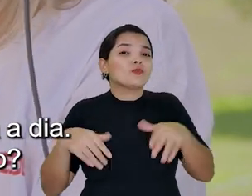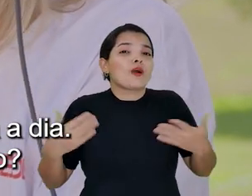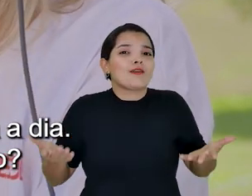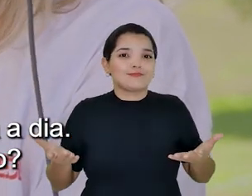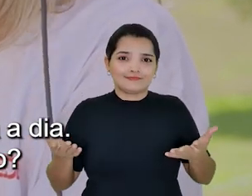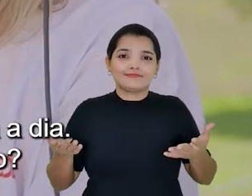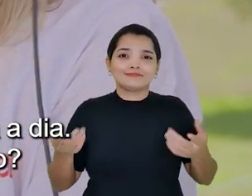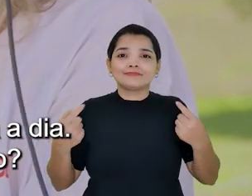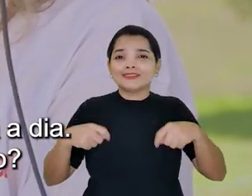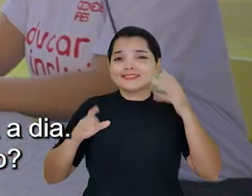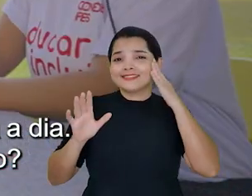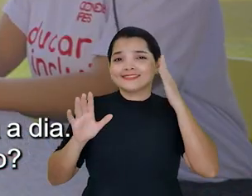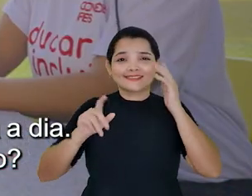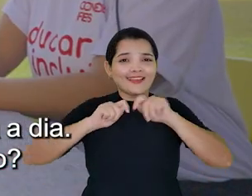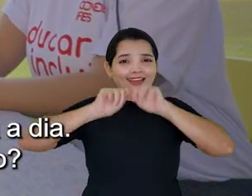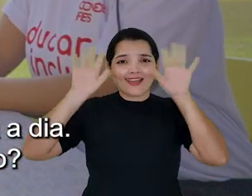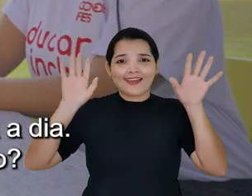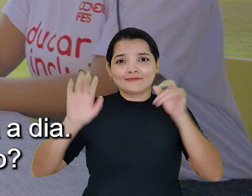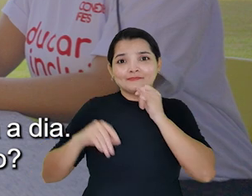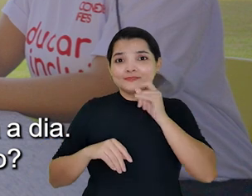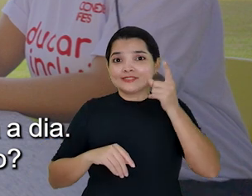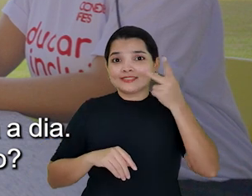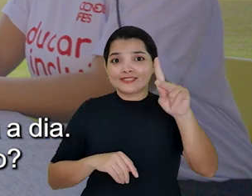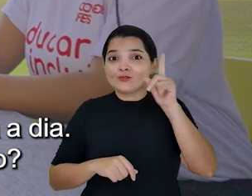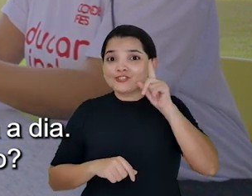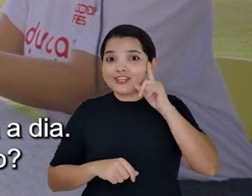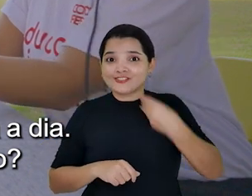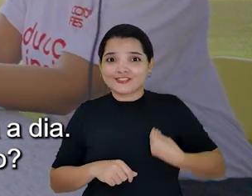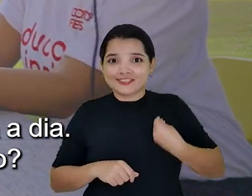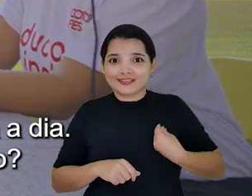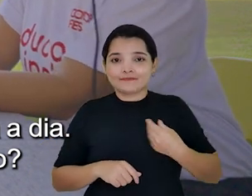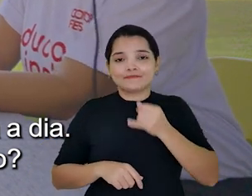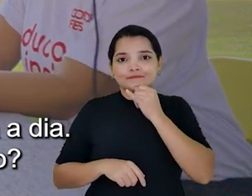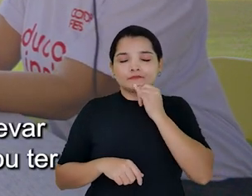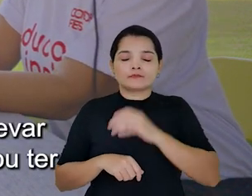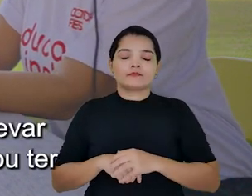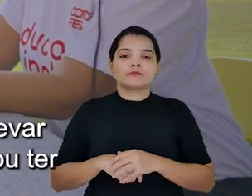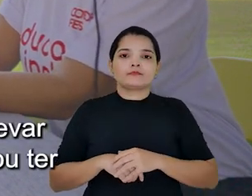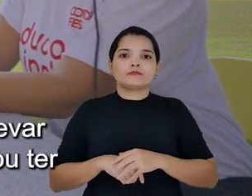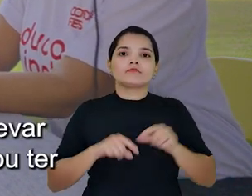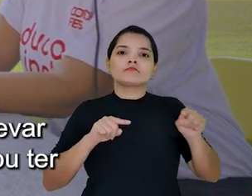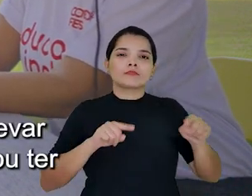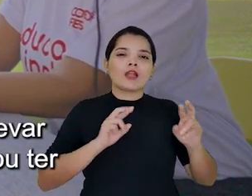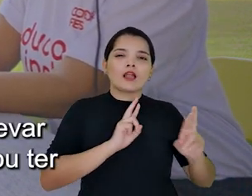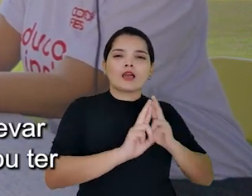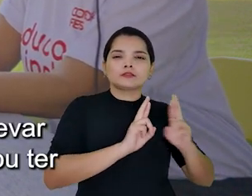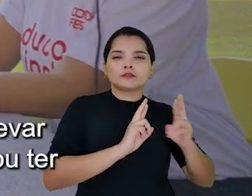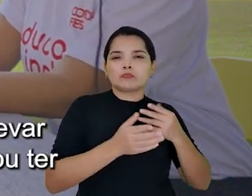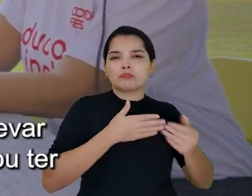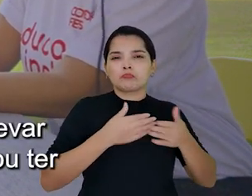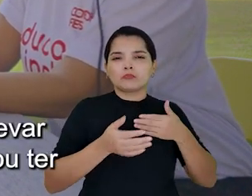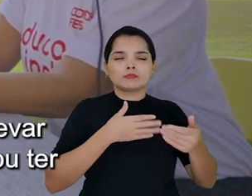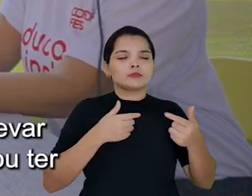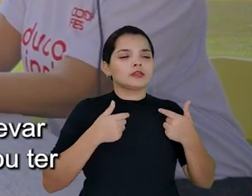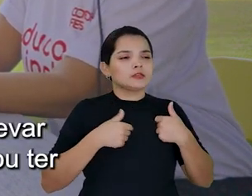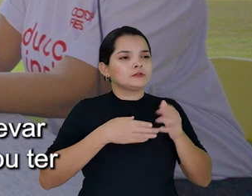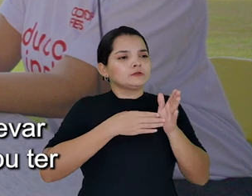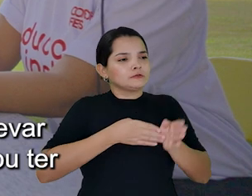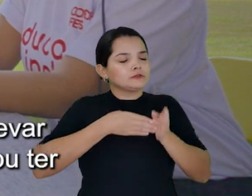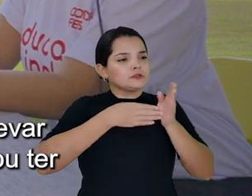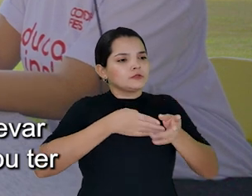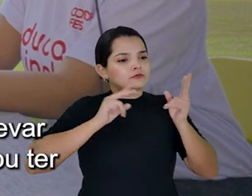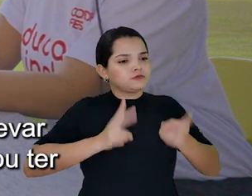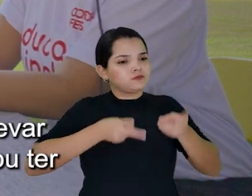assim simples né no dia a dia então E por que que eu vou investir numa relação eu tenho um objetivo com isso isso vai me levar para onde eu